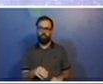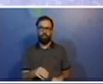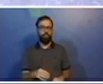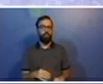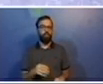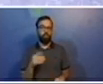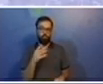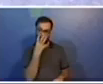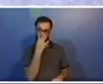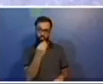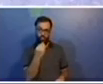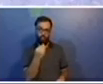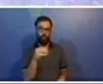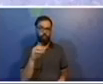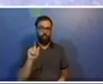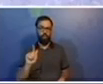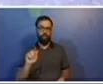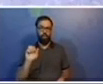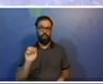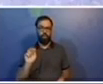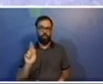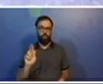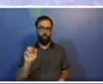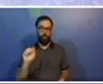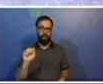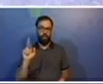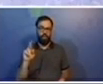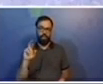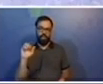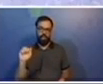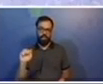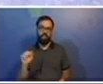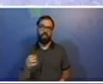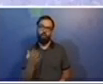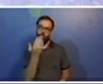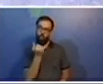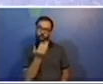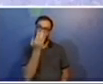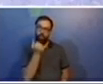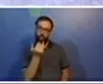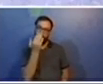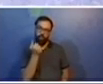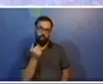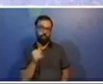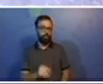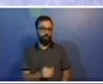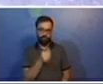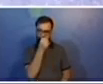de alimentação do lobo-guará, este animal aqui. É um animal muito